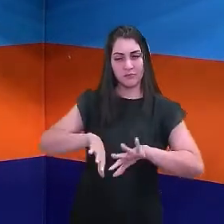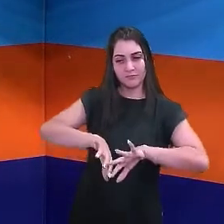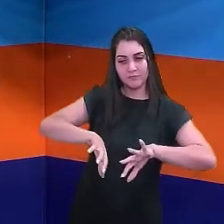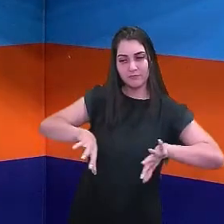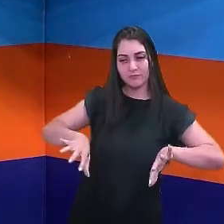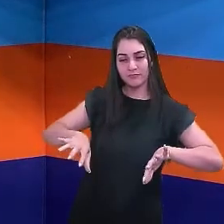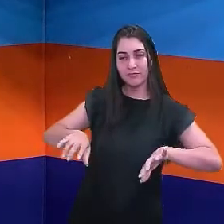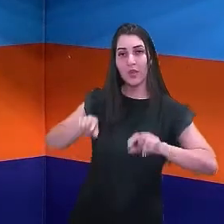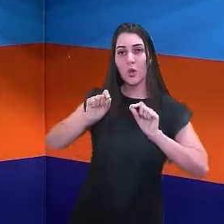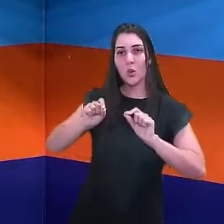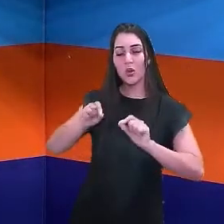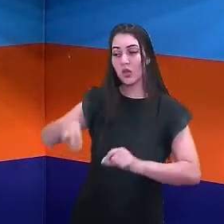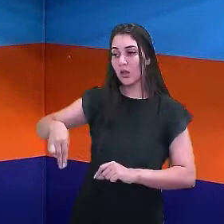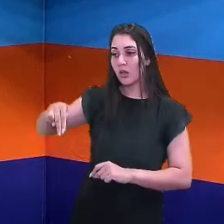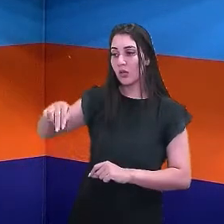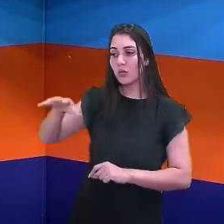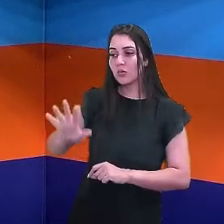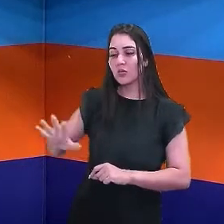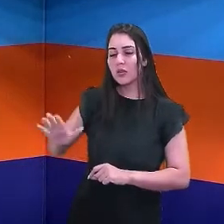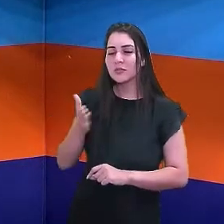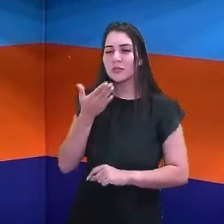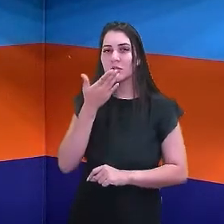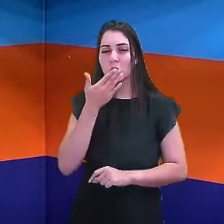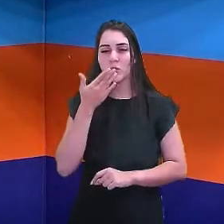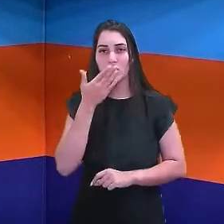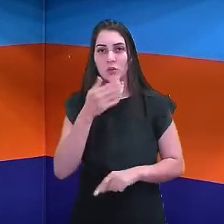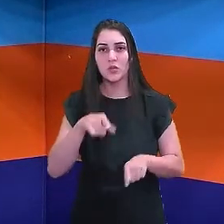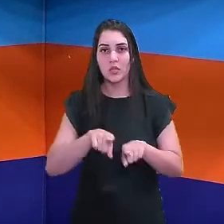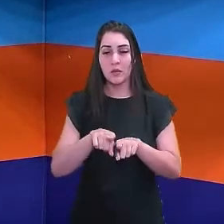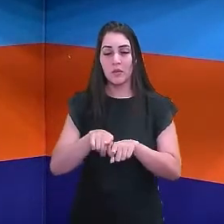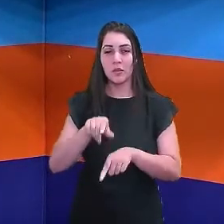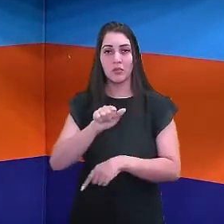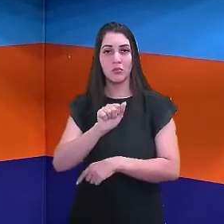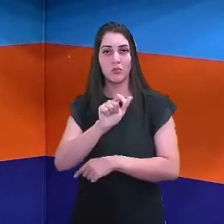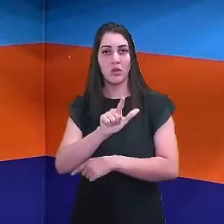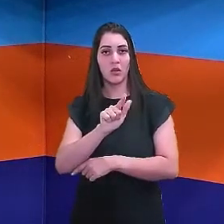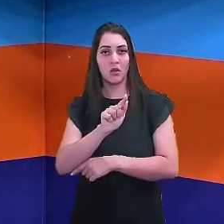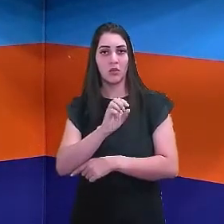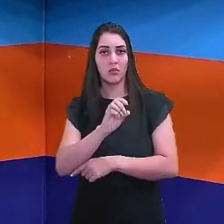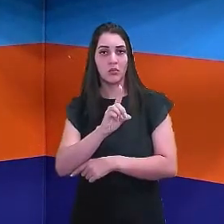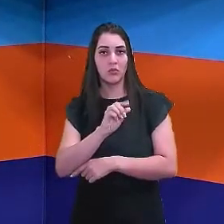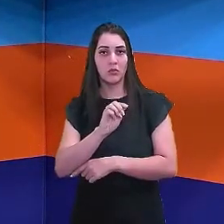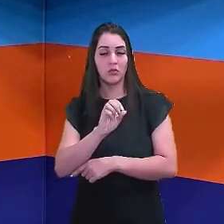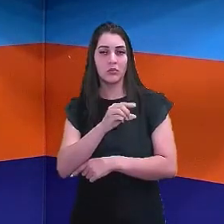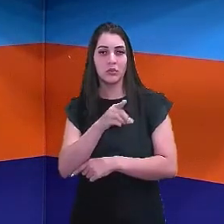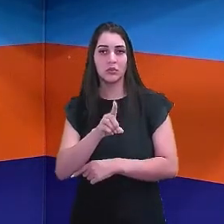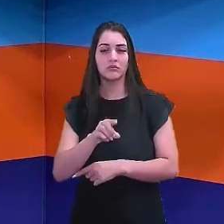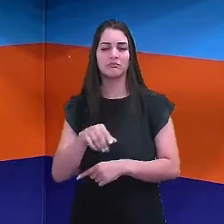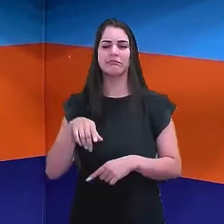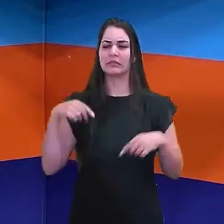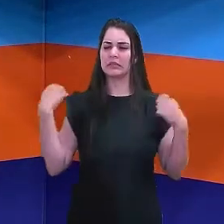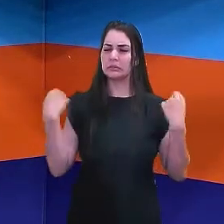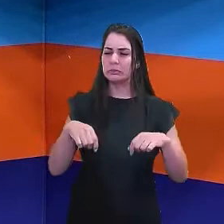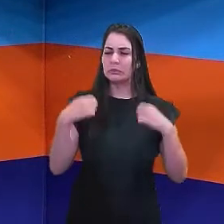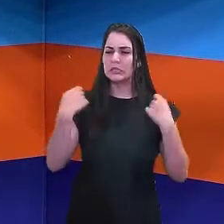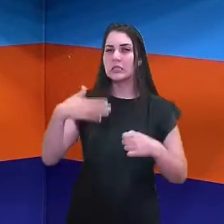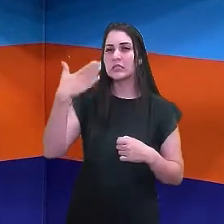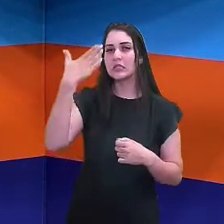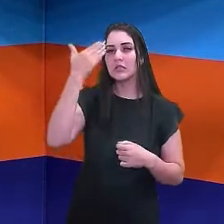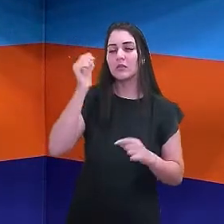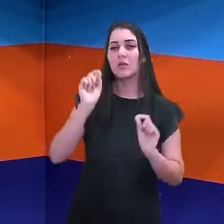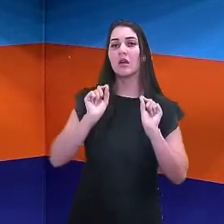Nordeste algodoeiro, do algodão. Então, é necessário a gente saber